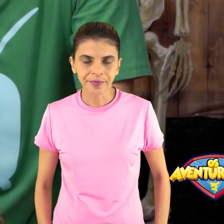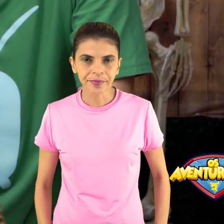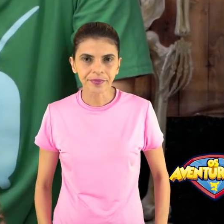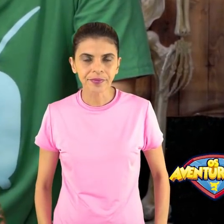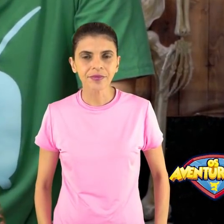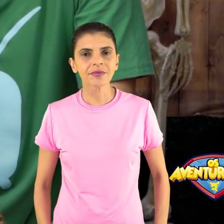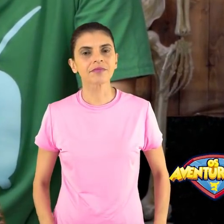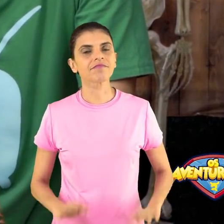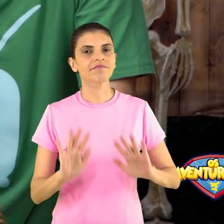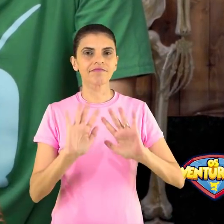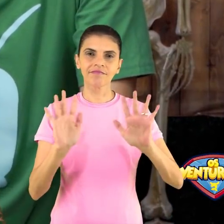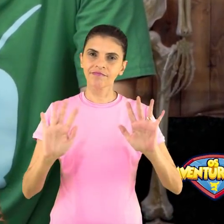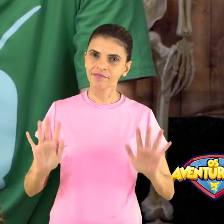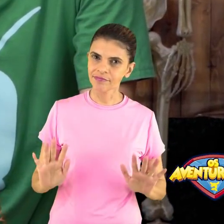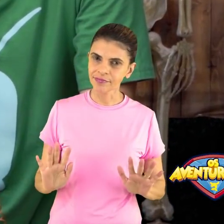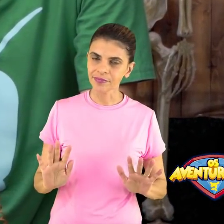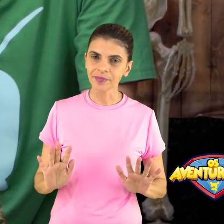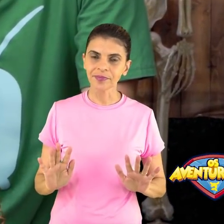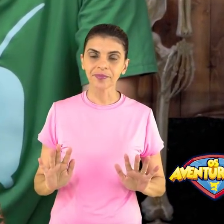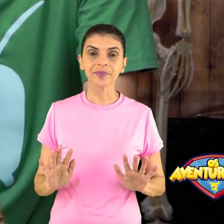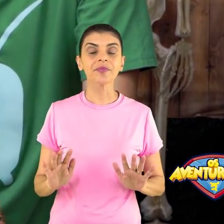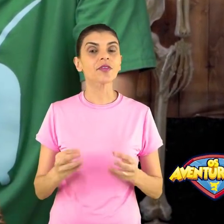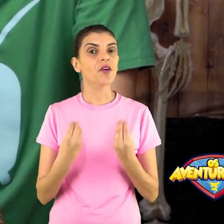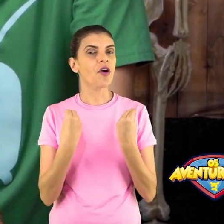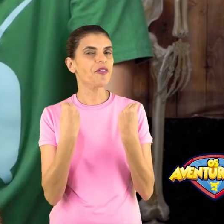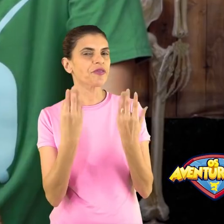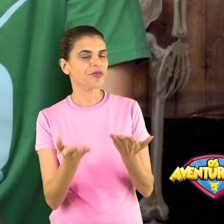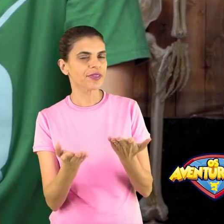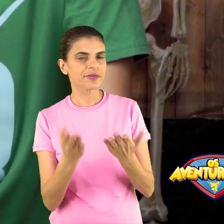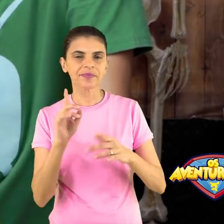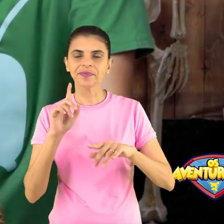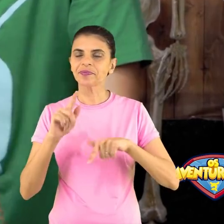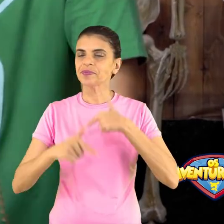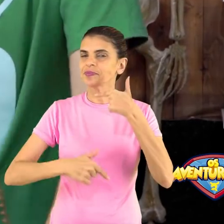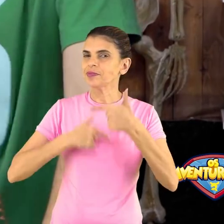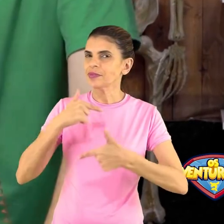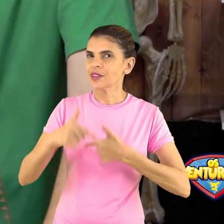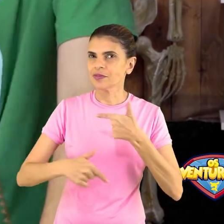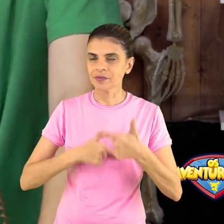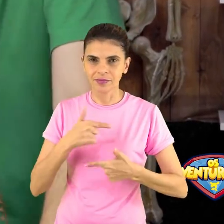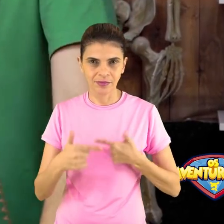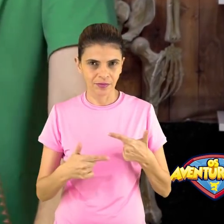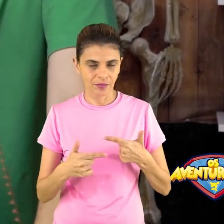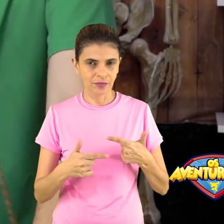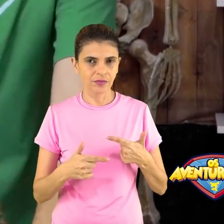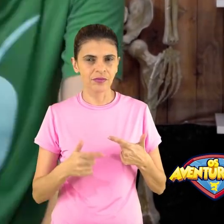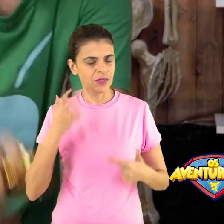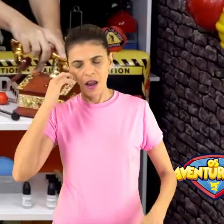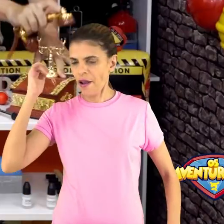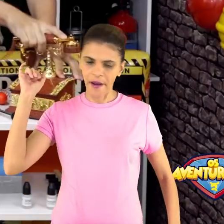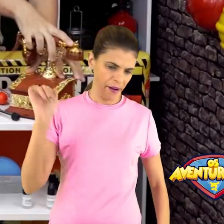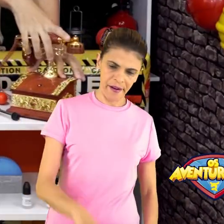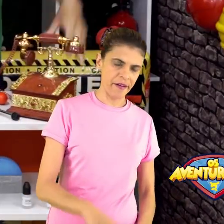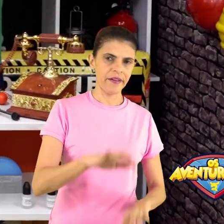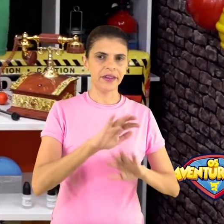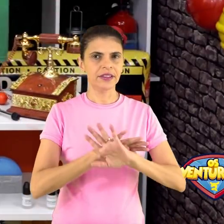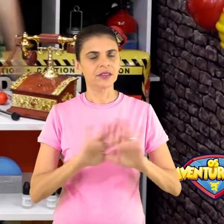Alô? Olá, estamos ligando para oferecer nossos serviços. Por um acaso, está